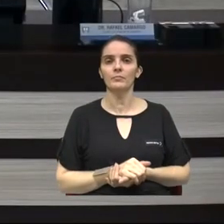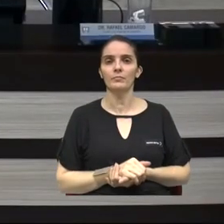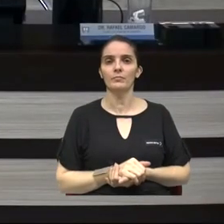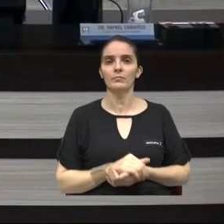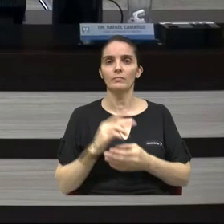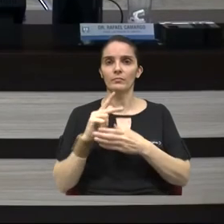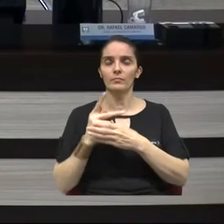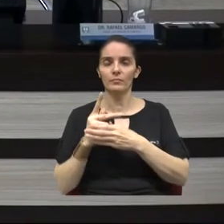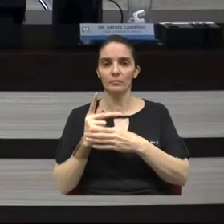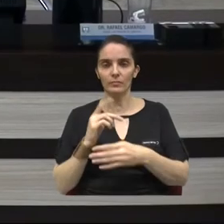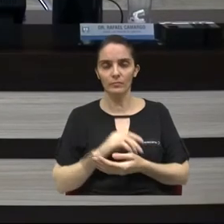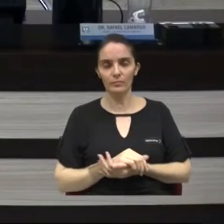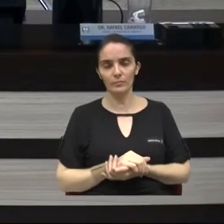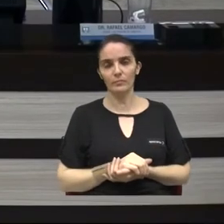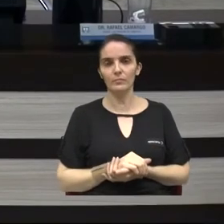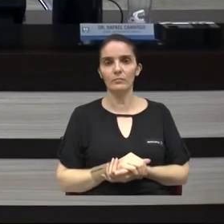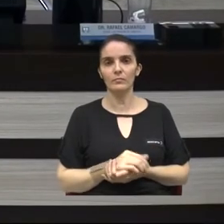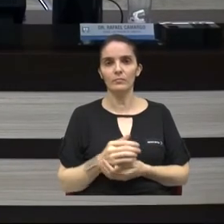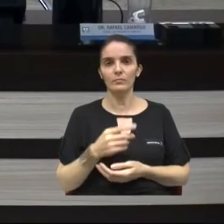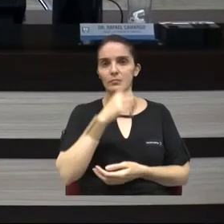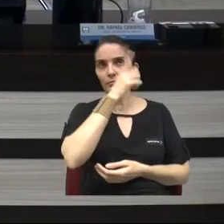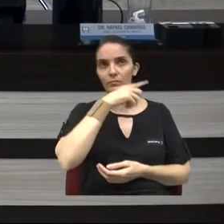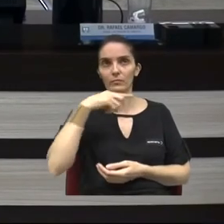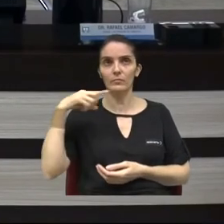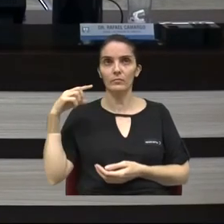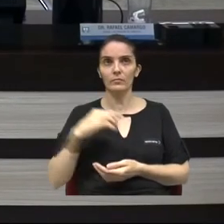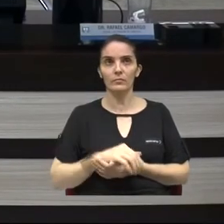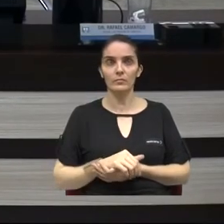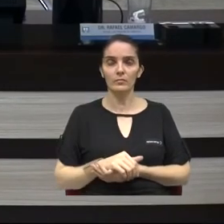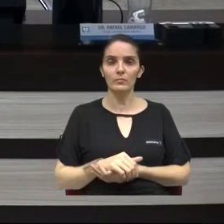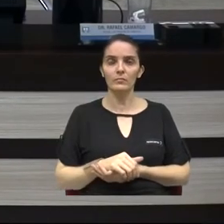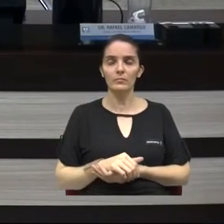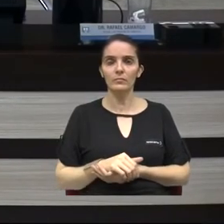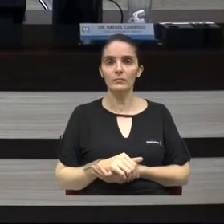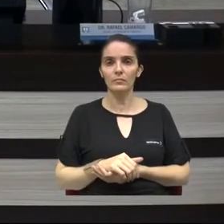Helder Mayra.